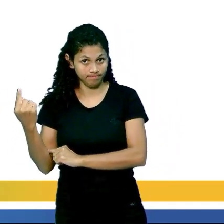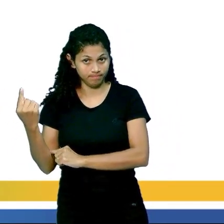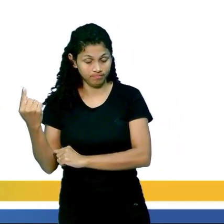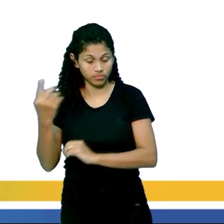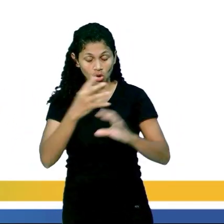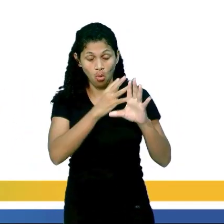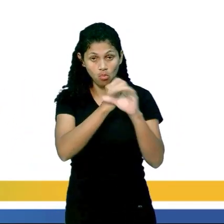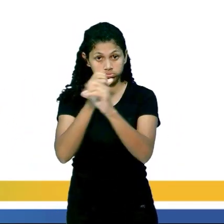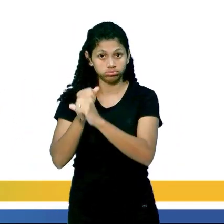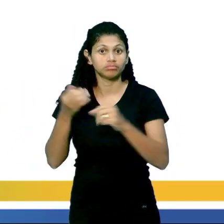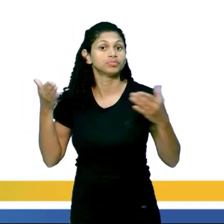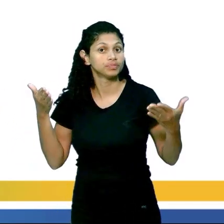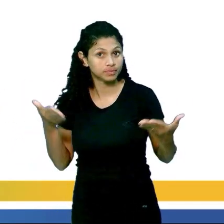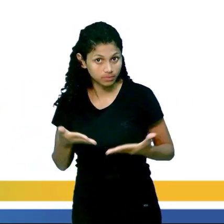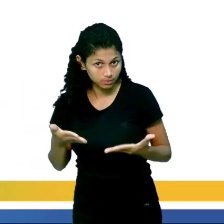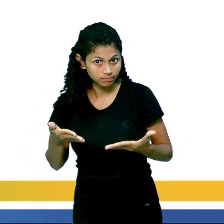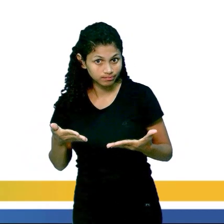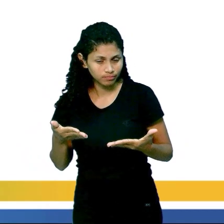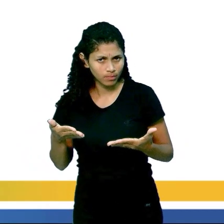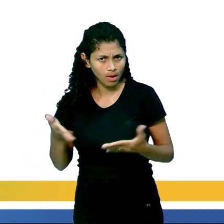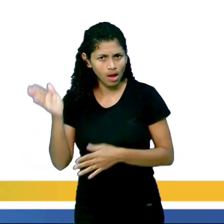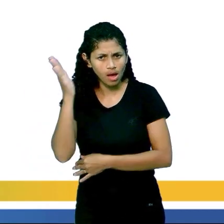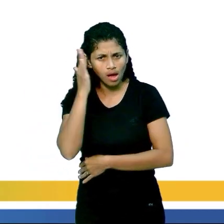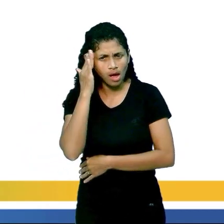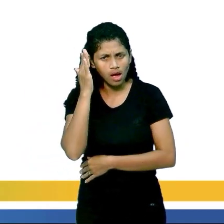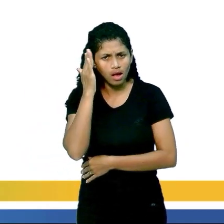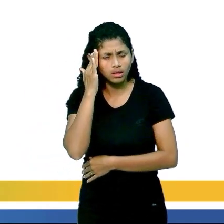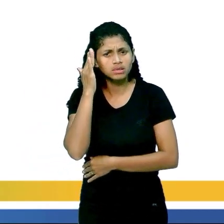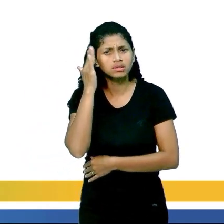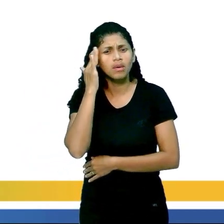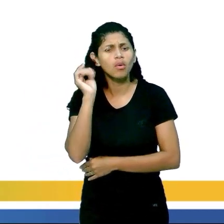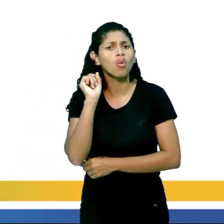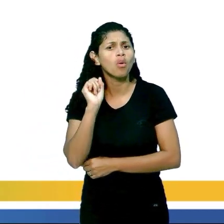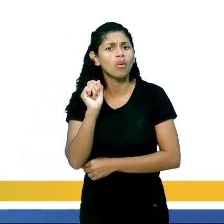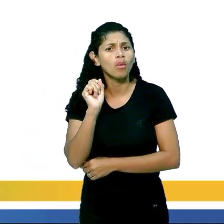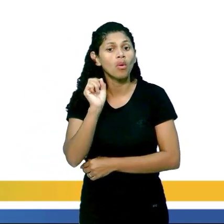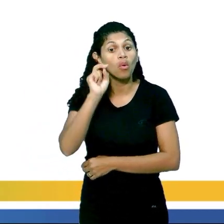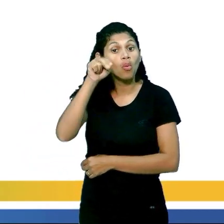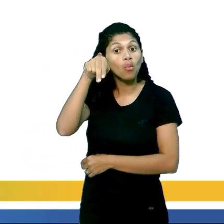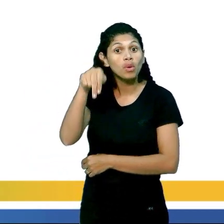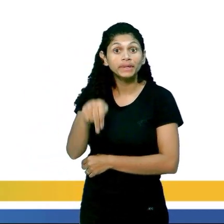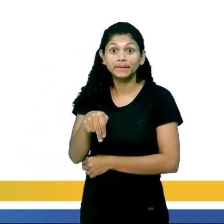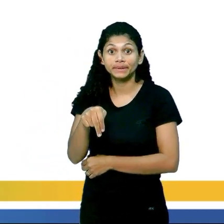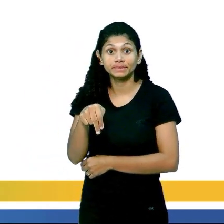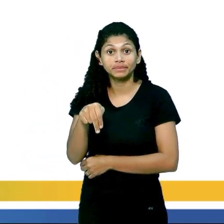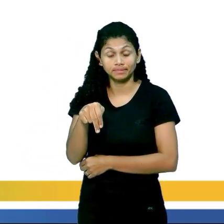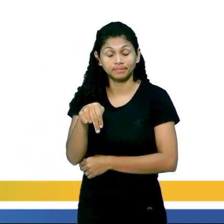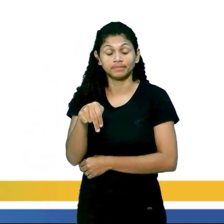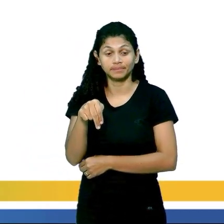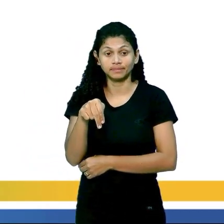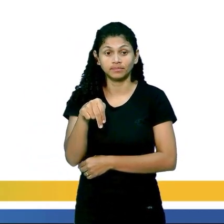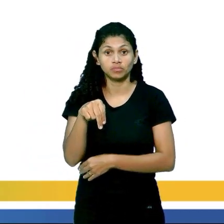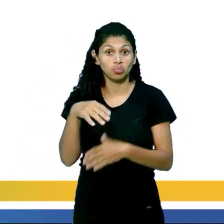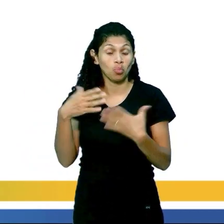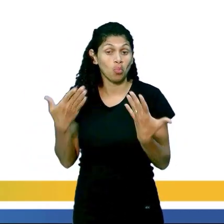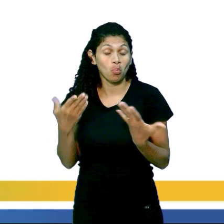saber exatamente esse N que não está aparecendo o seu valor aí. Vamos lá.